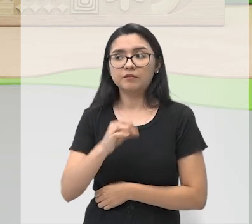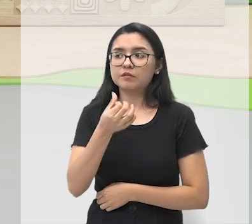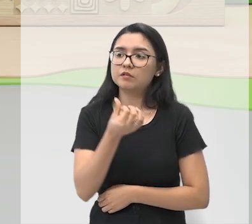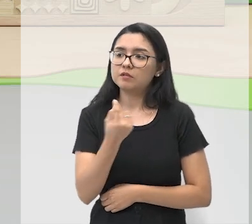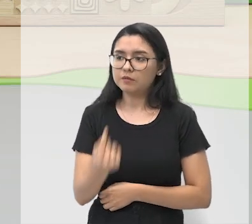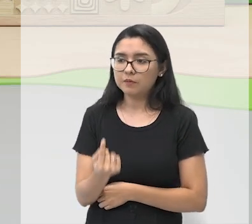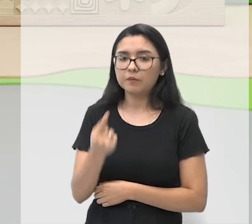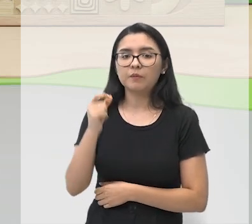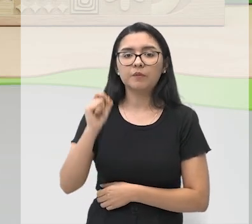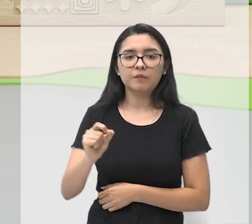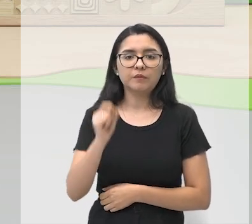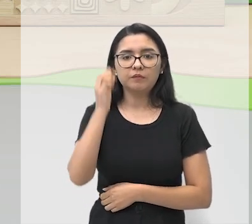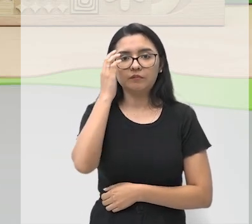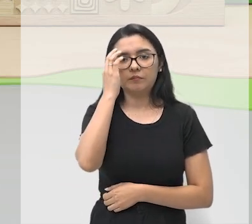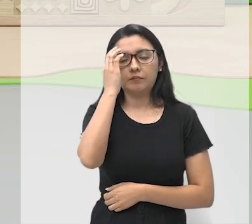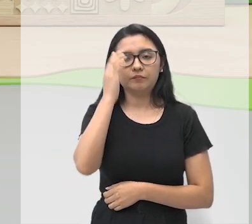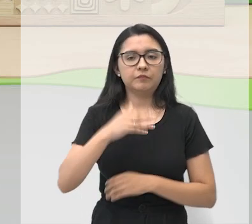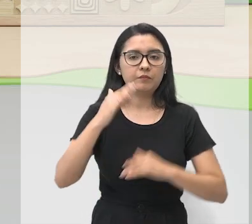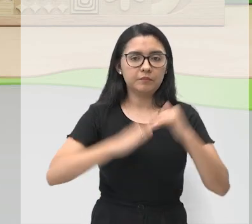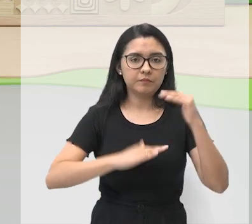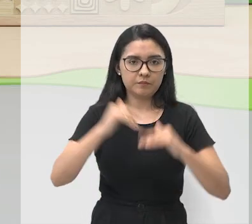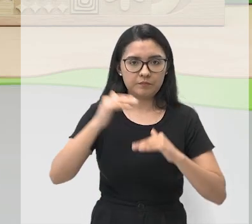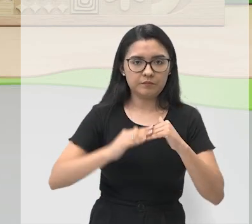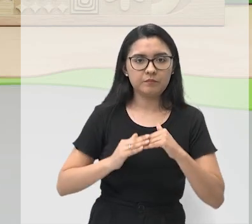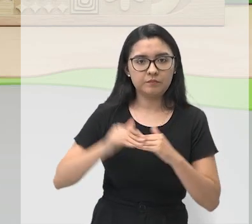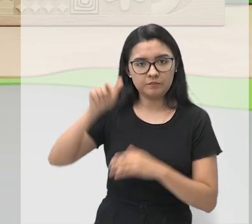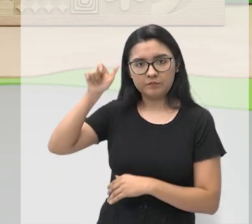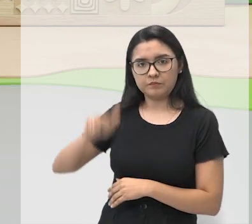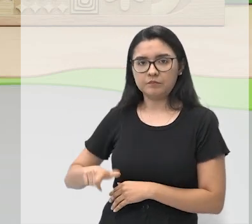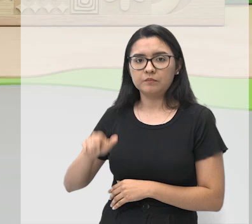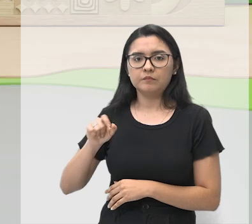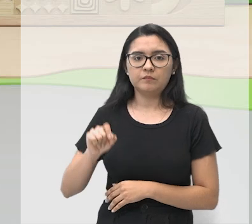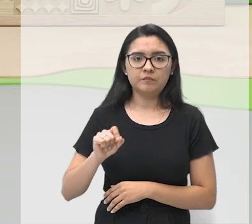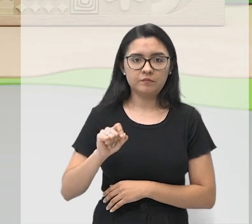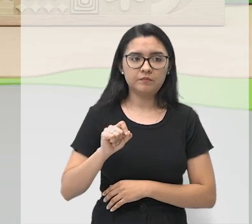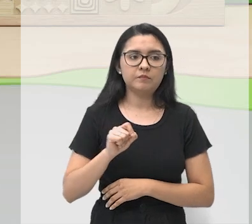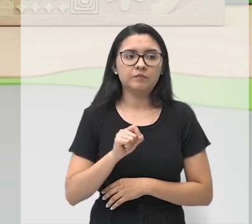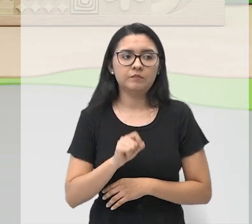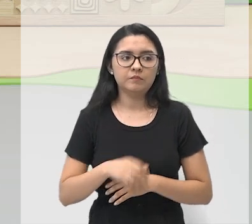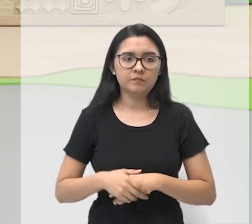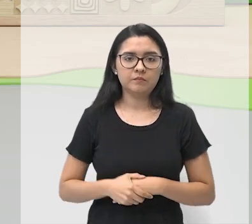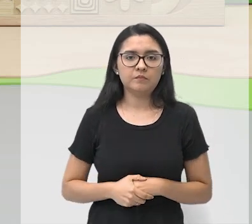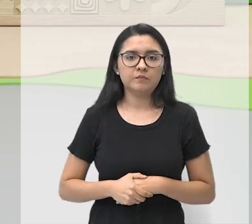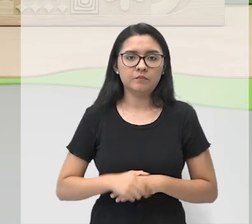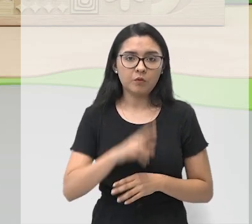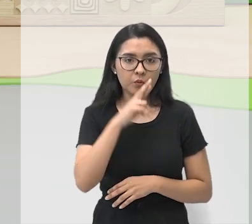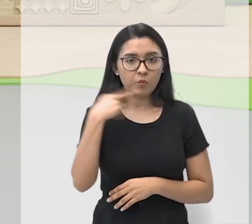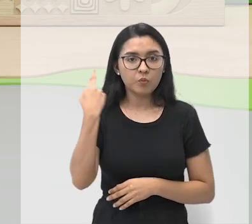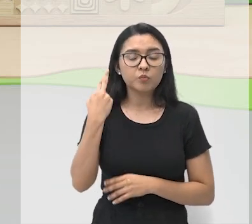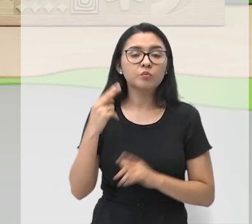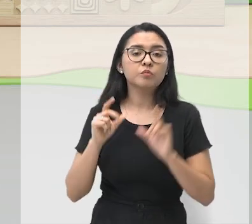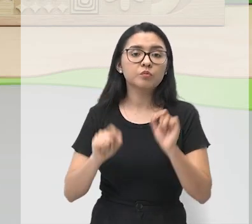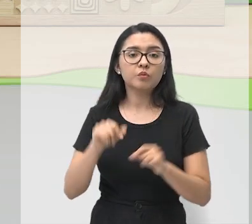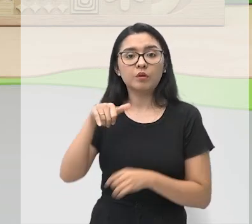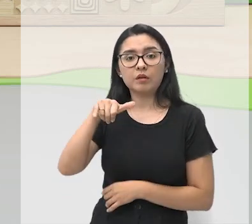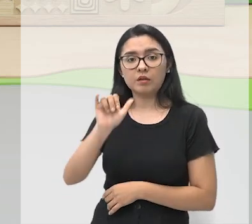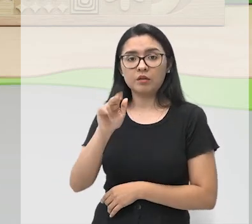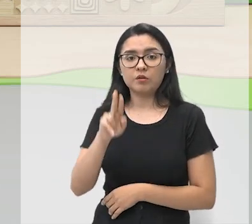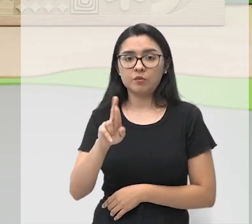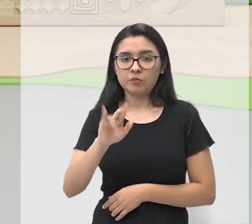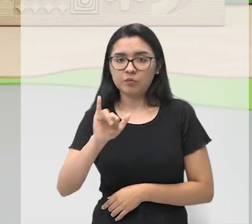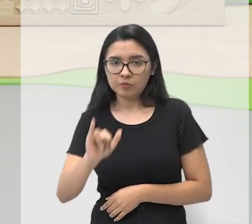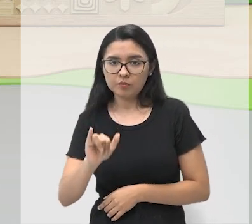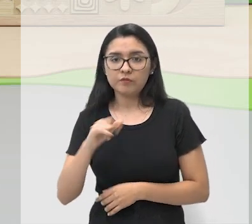1961, o cosmonauta russo Yuri Gagarin foi o